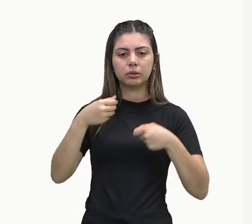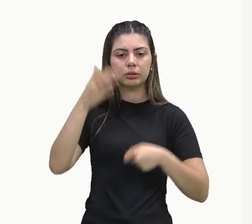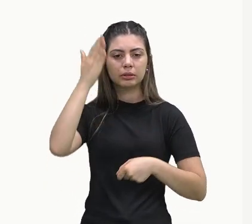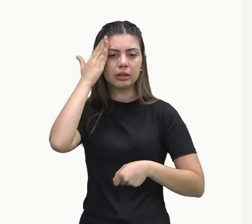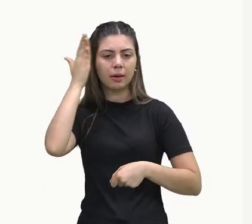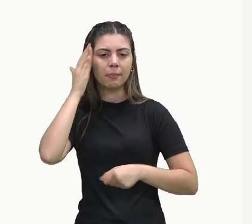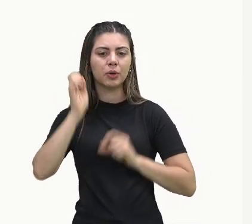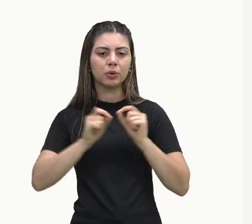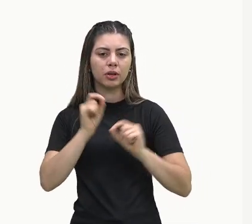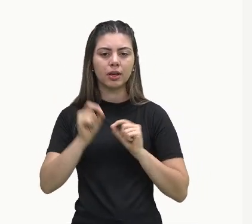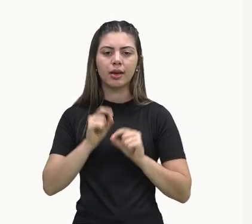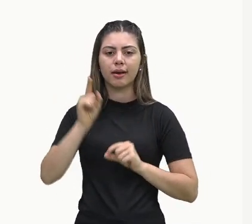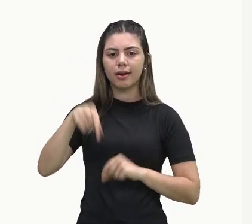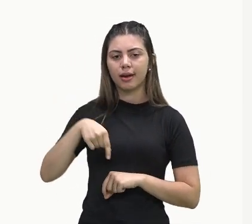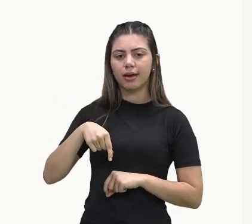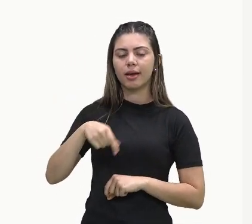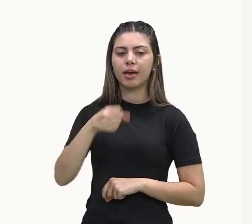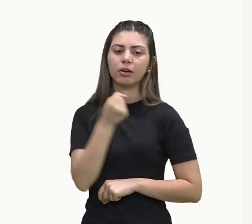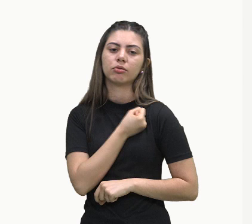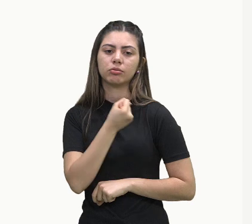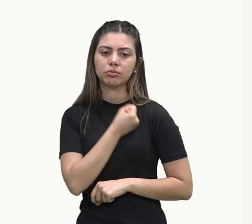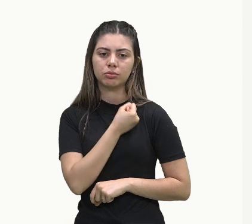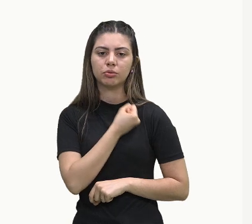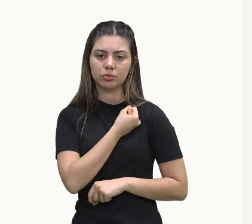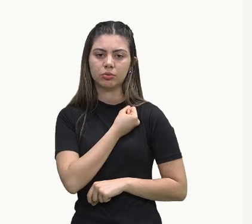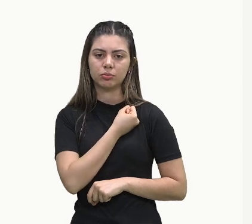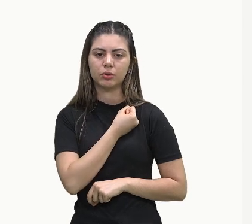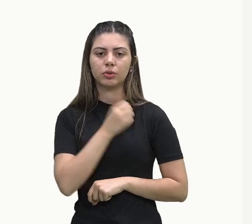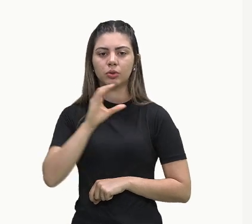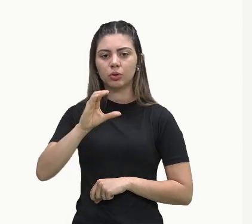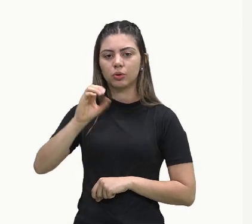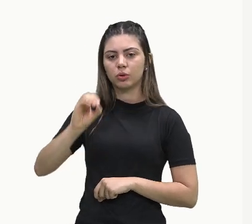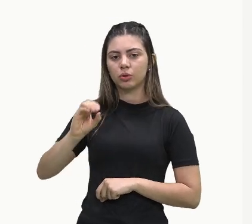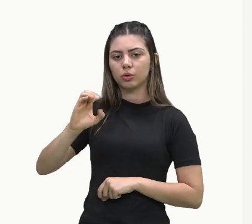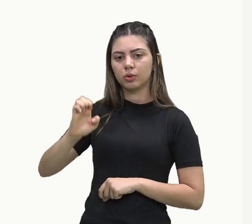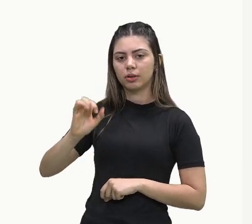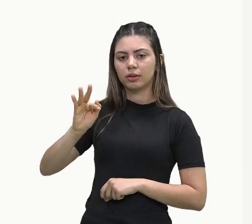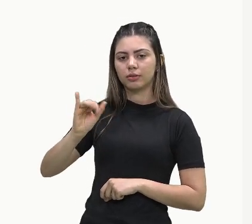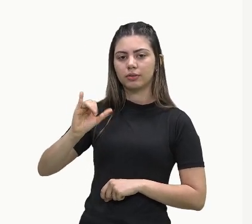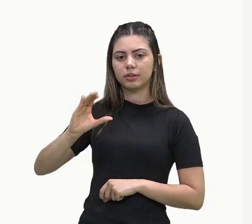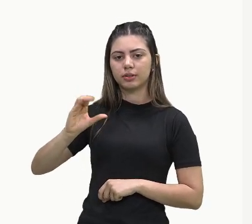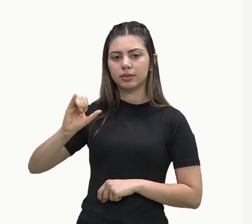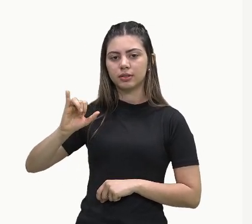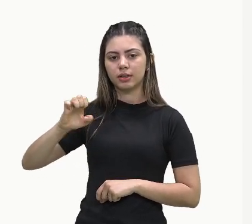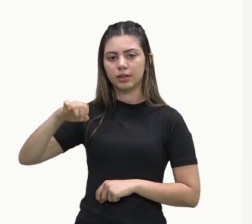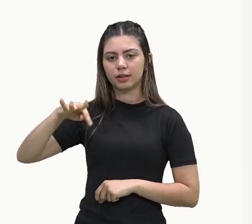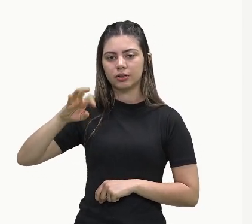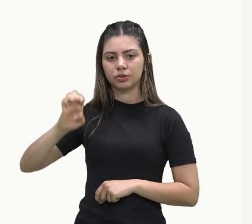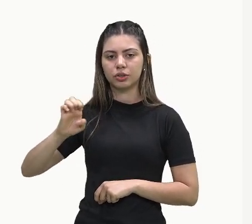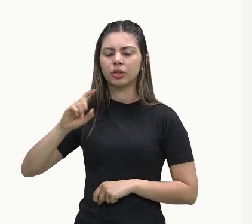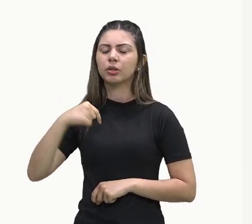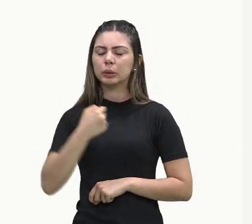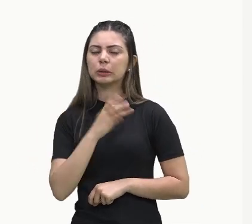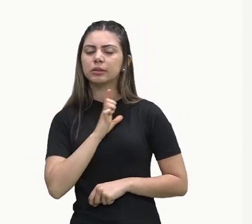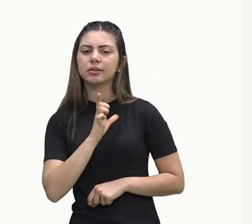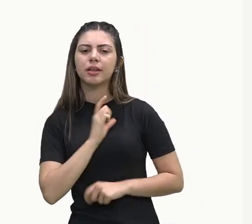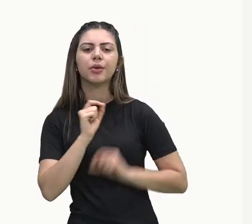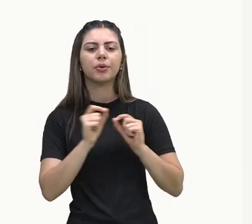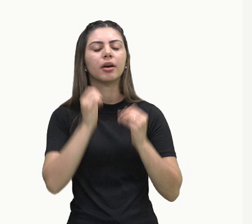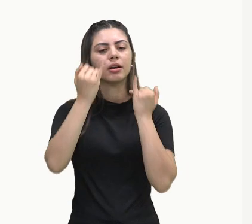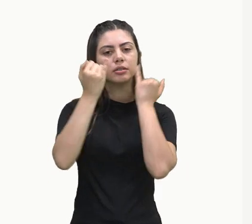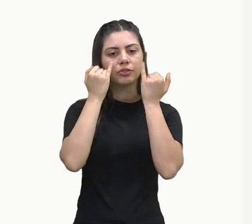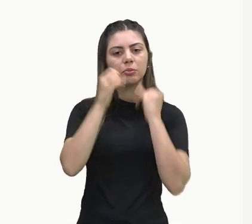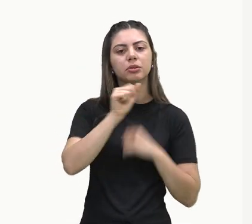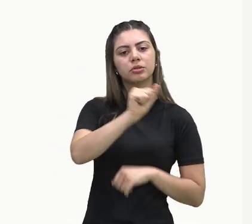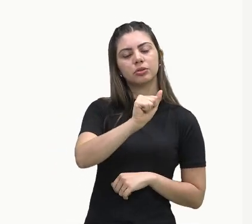angular nós temos os pontos certo -3 e -1 que é o ponto a e o ponto b